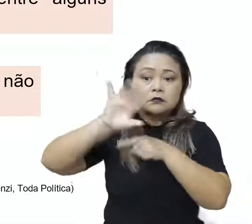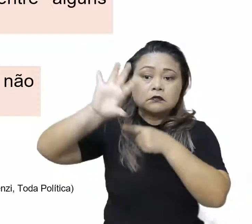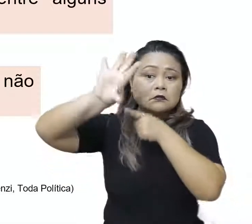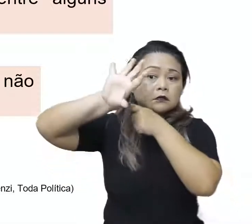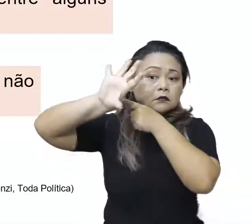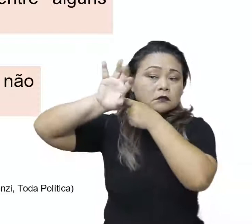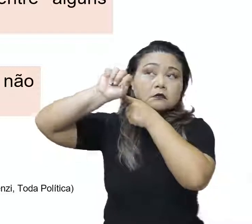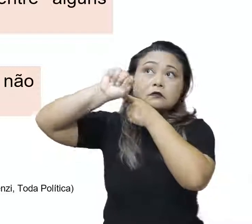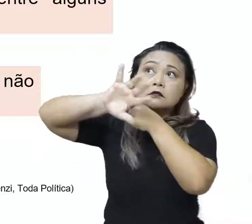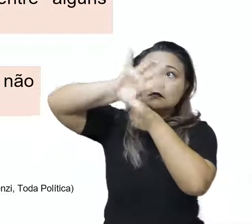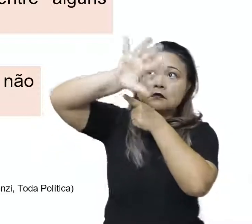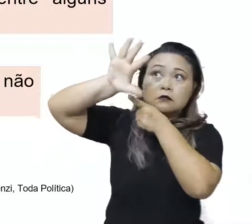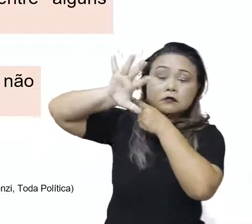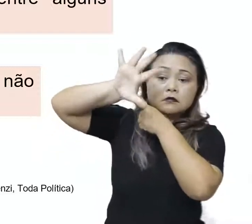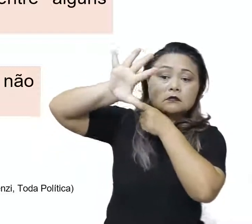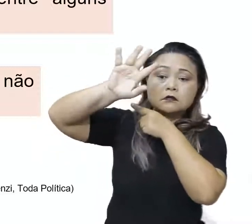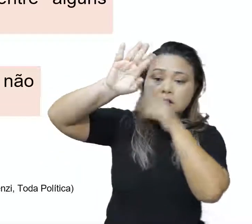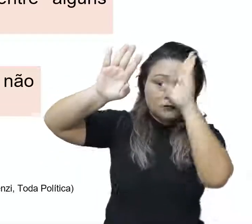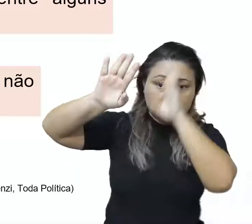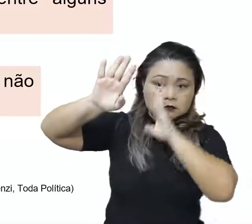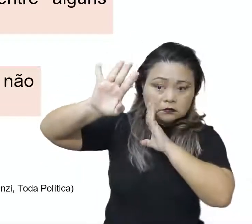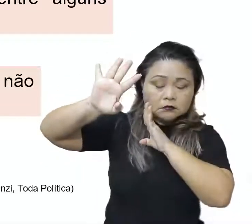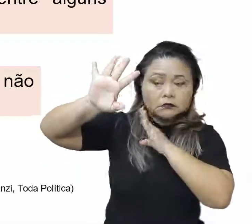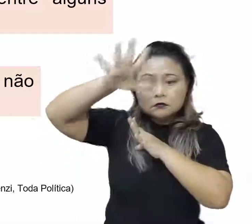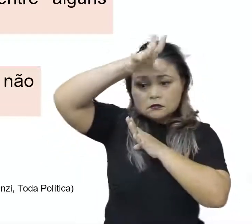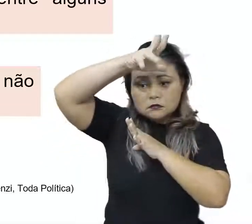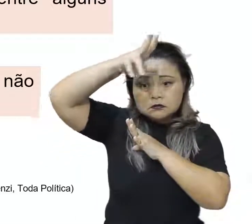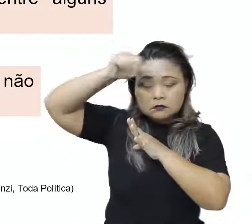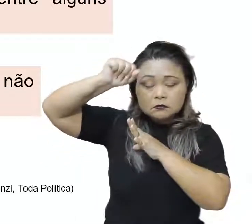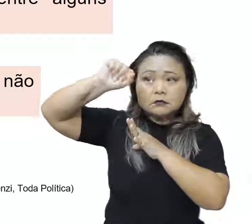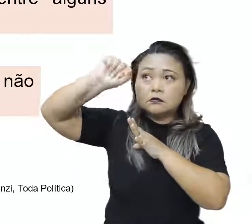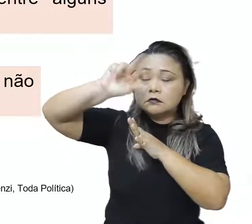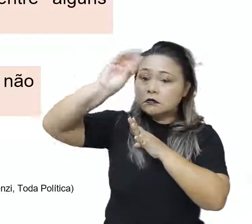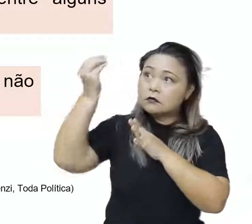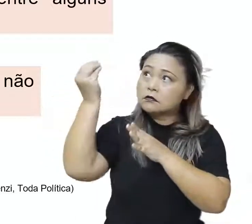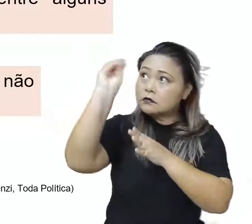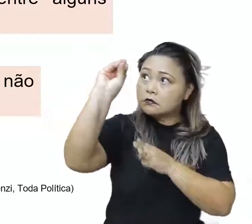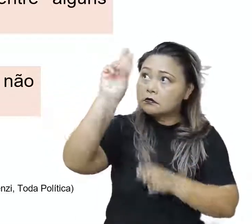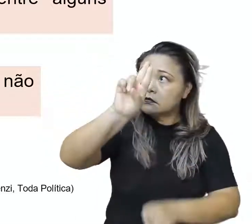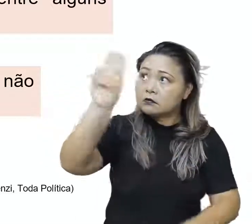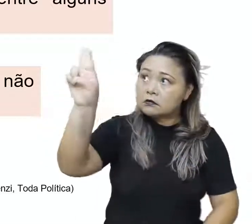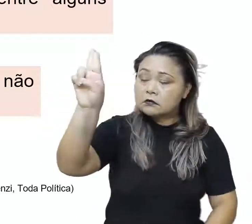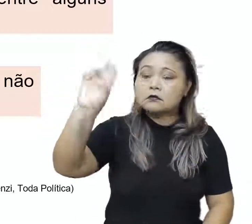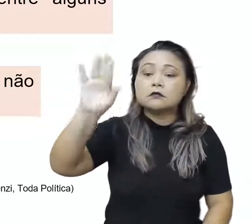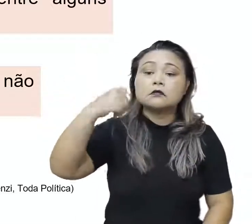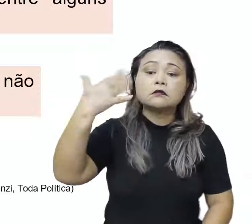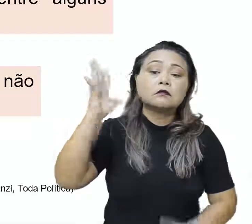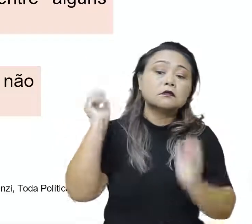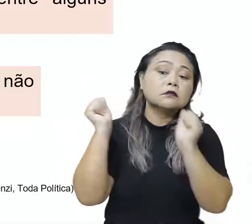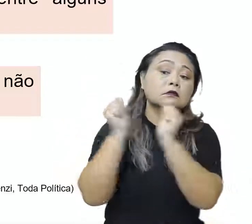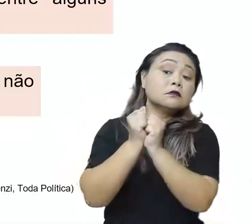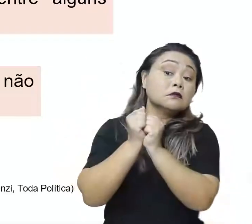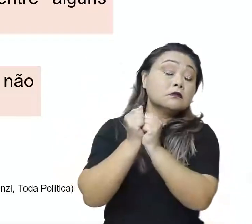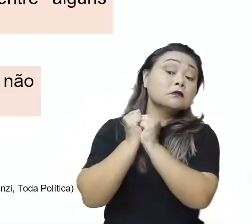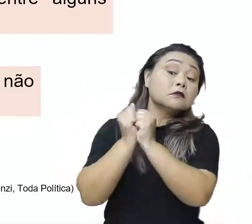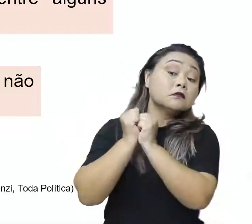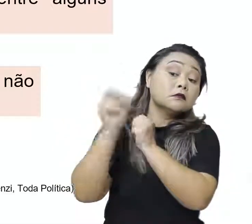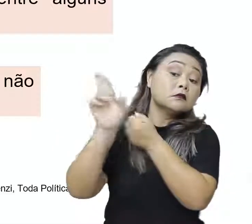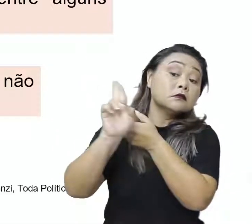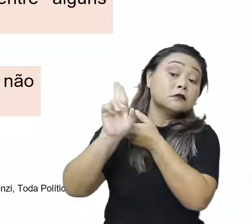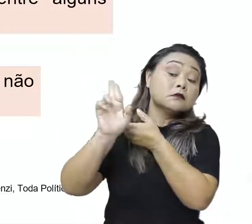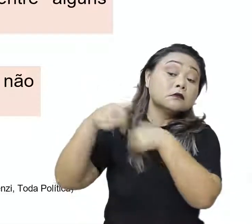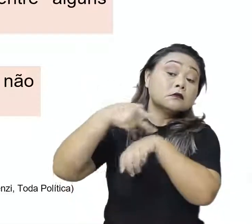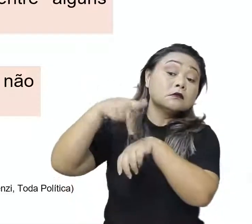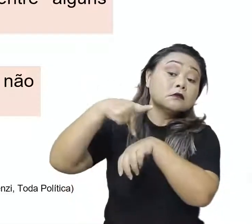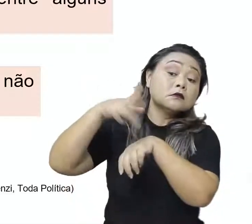no espaço, a Amazônia, é o nome do satélite, e foi junto com quem? Com